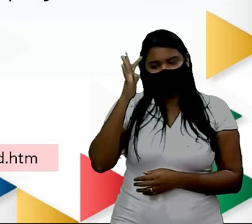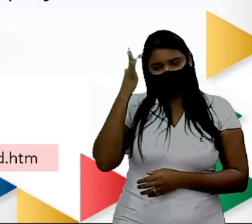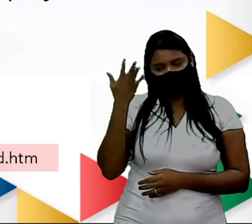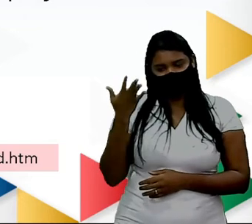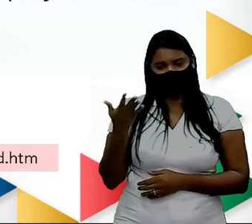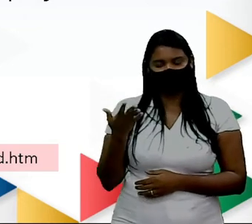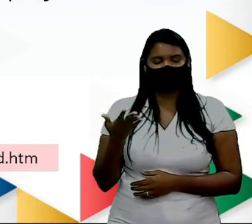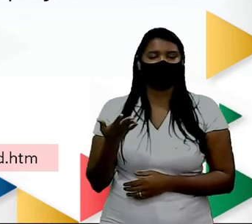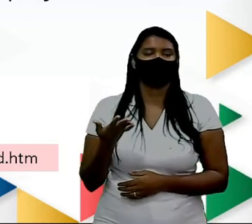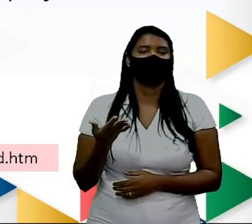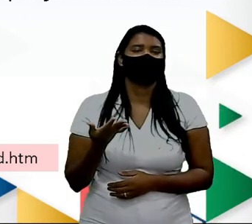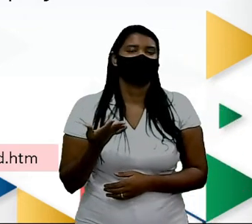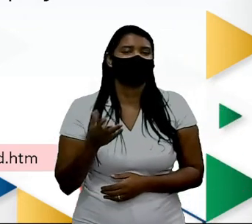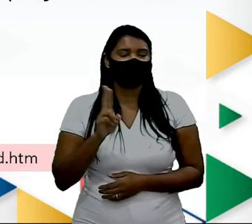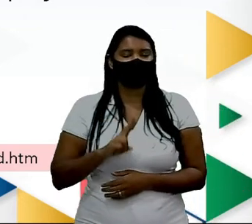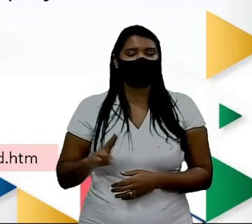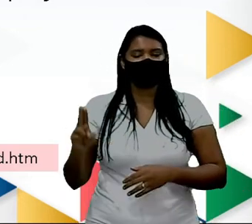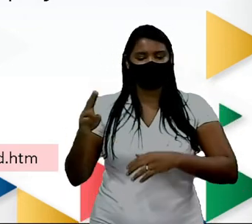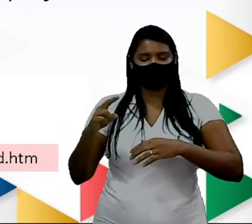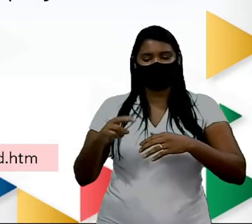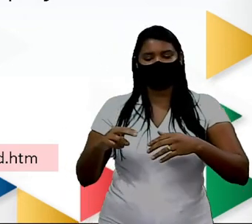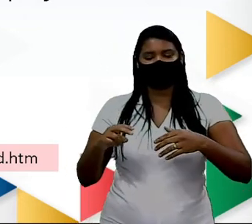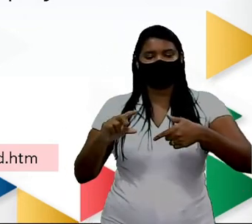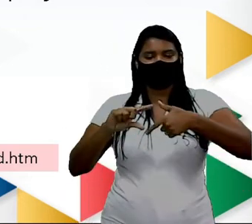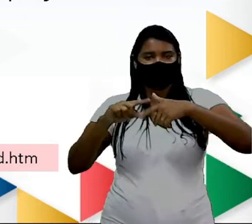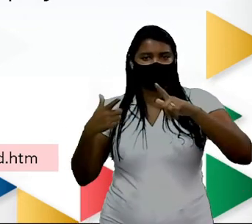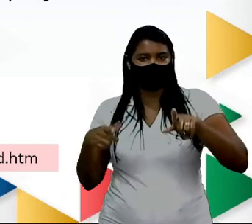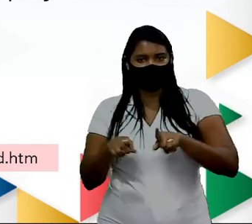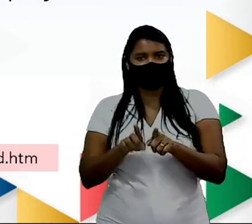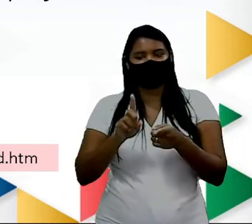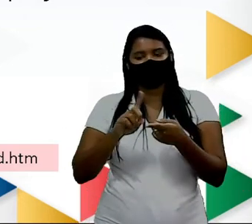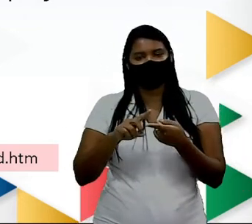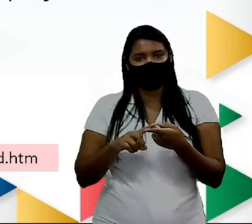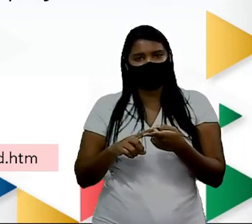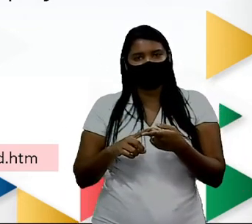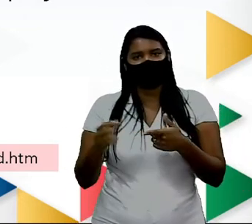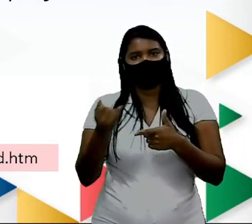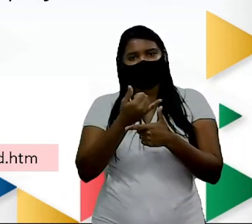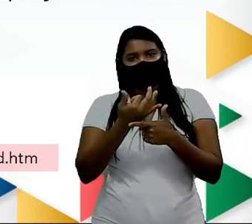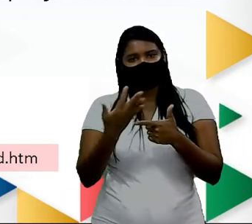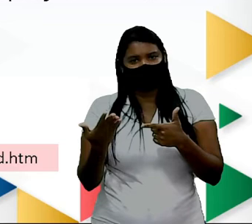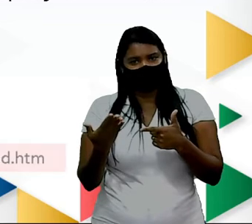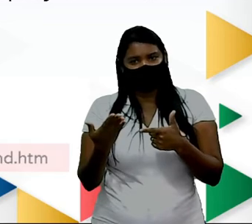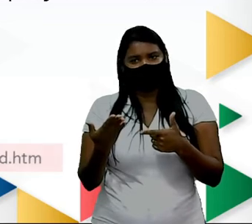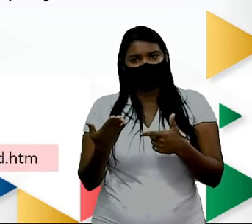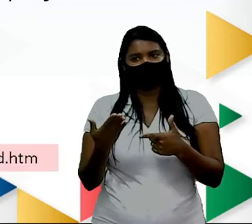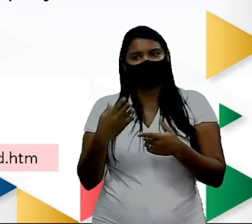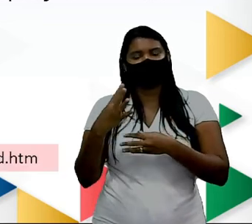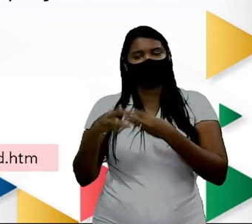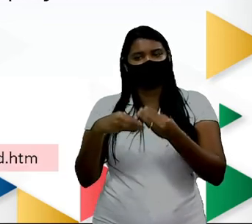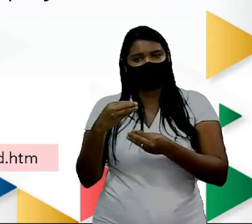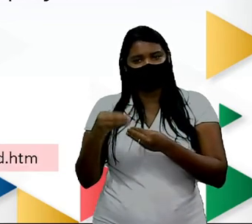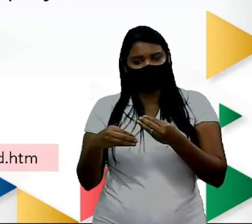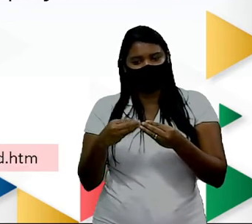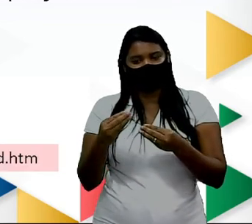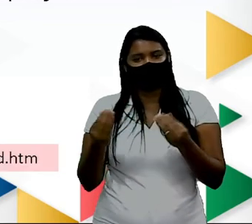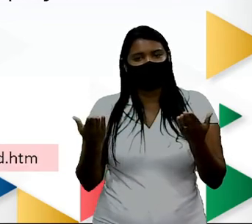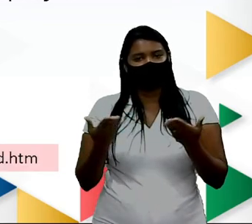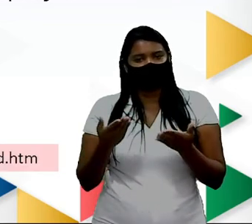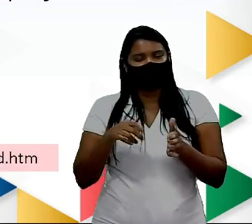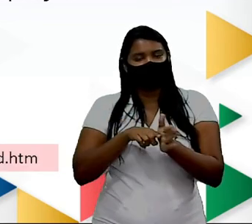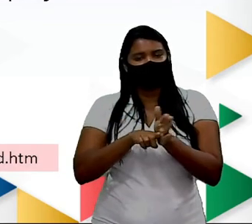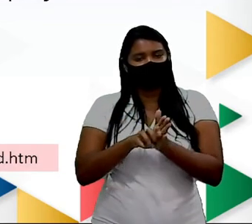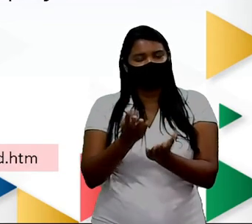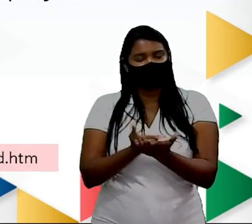usando geometria, tá? Então, a geometria e a ideia de álgebra, eles estão muito próximos, ok? Qualquer coisa, pesquisa um